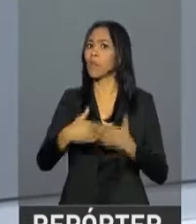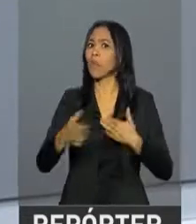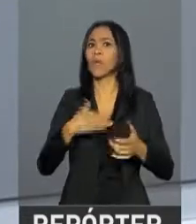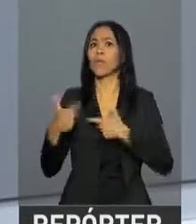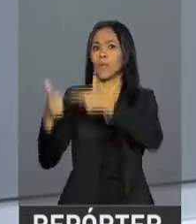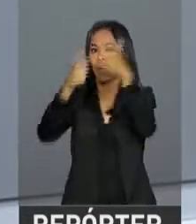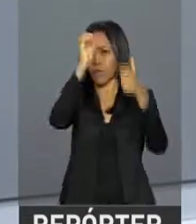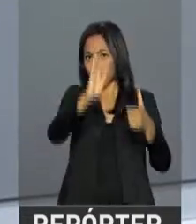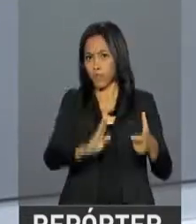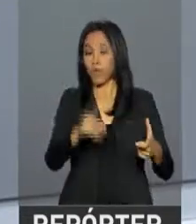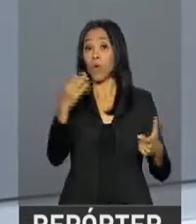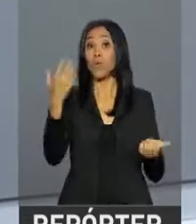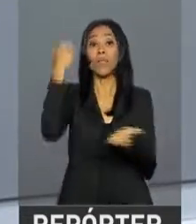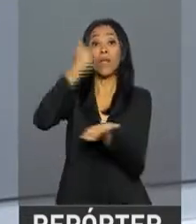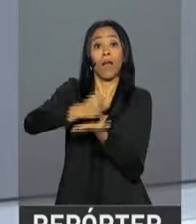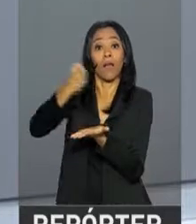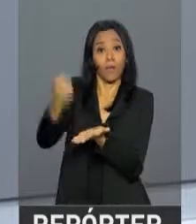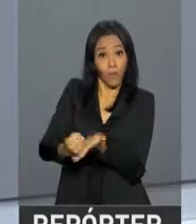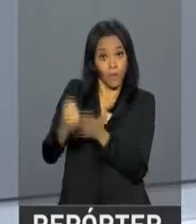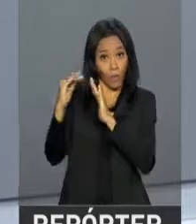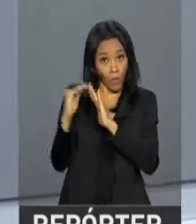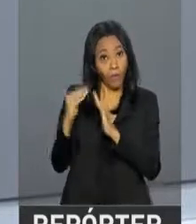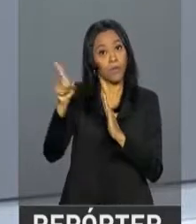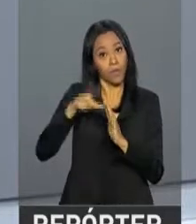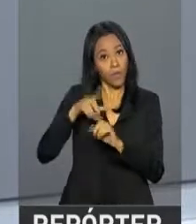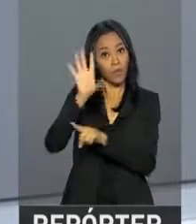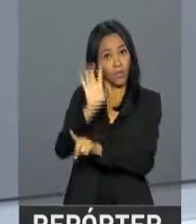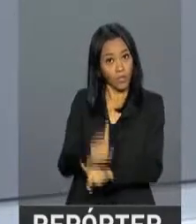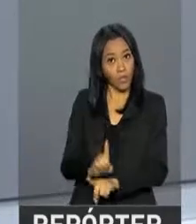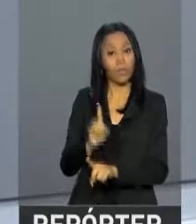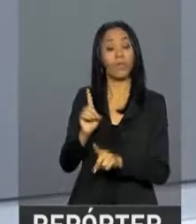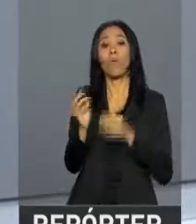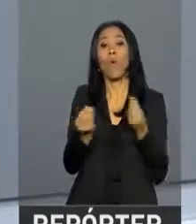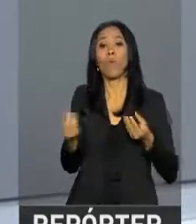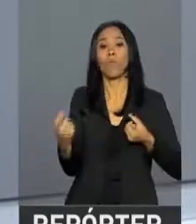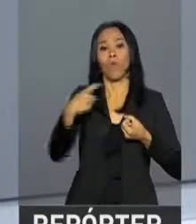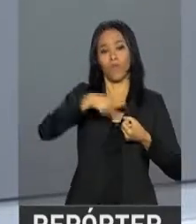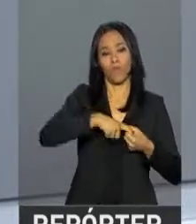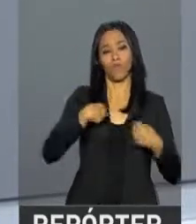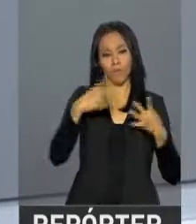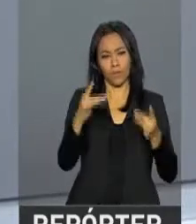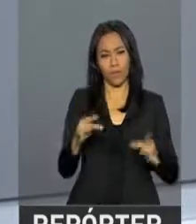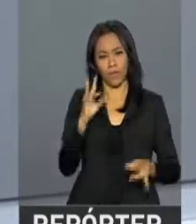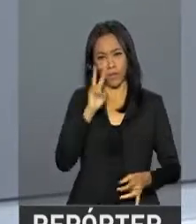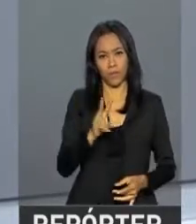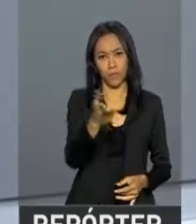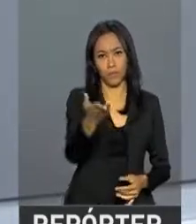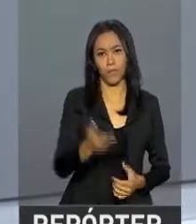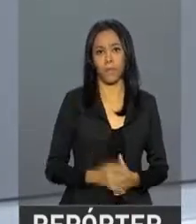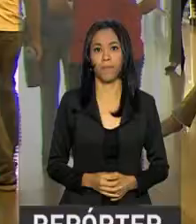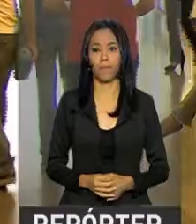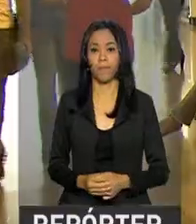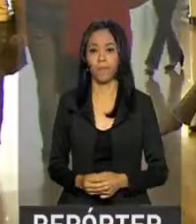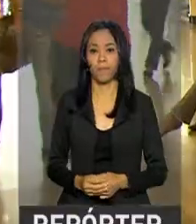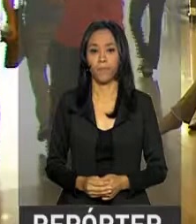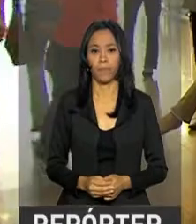autorizou os cartórios a prestarem este serviço por meio de convênios os detalhes você confere na reportagem